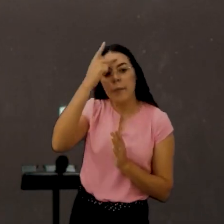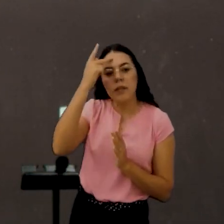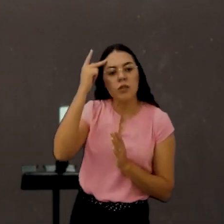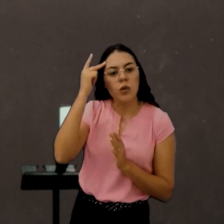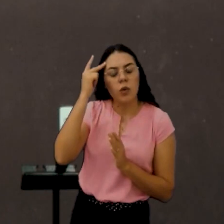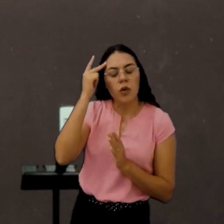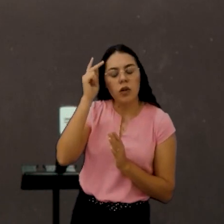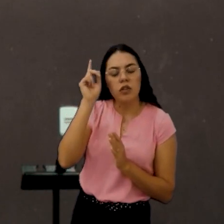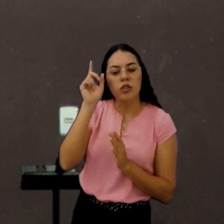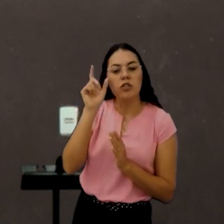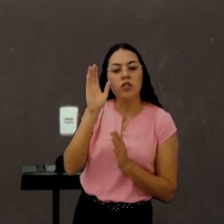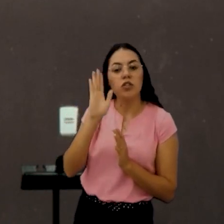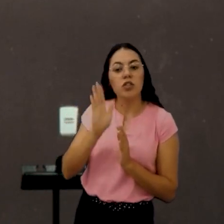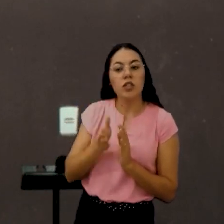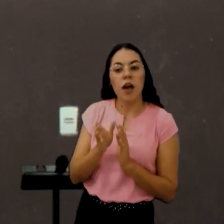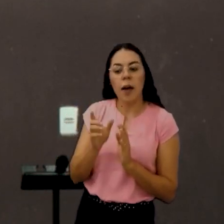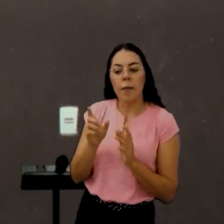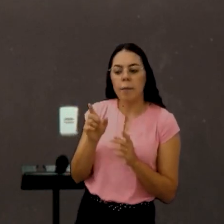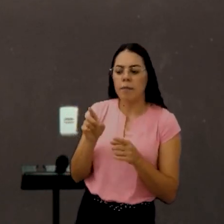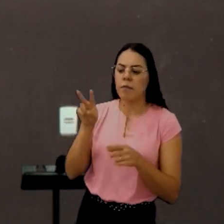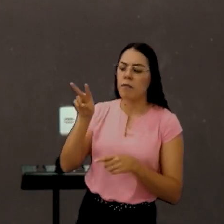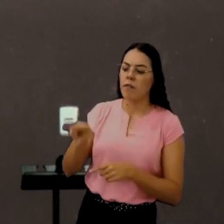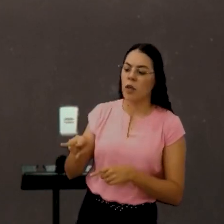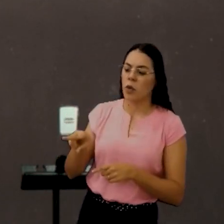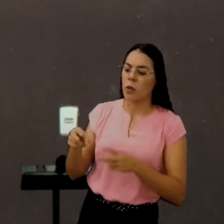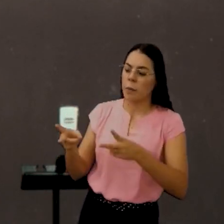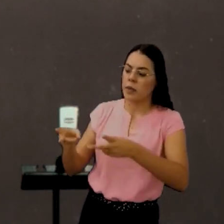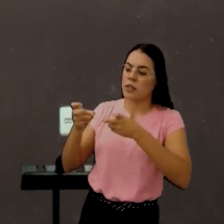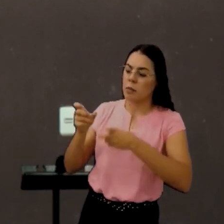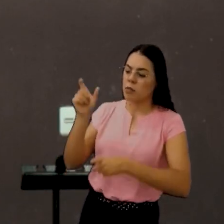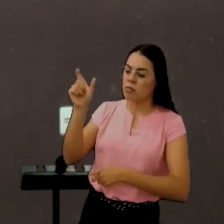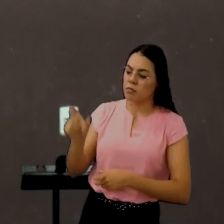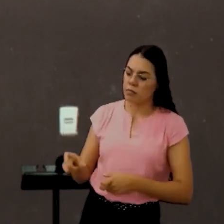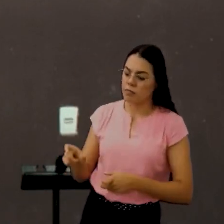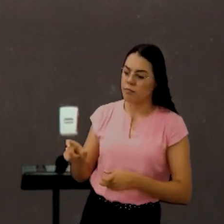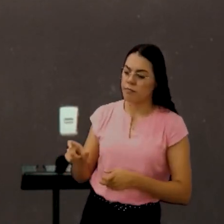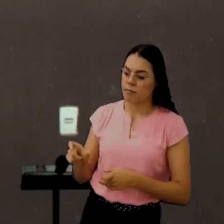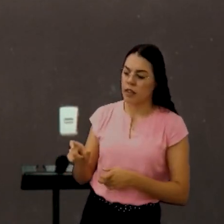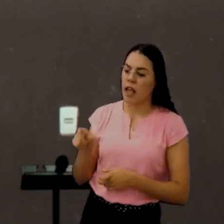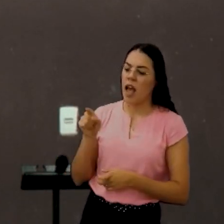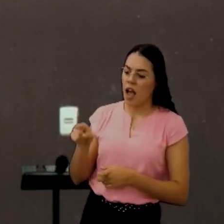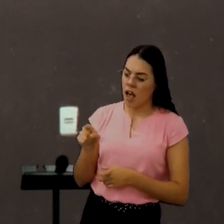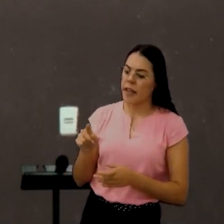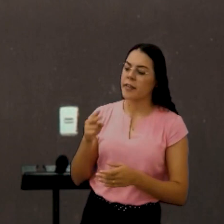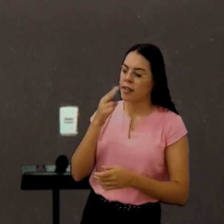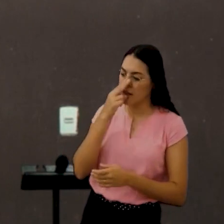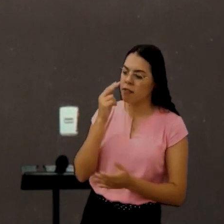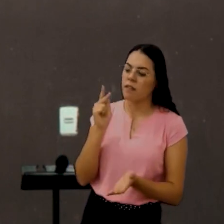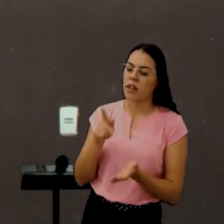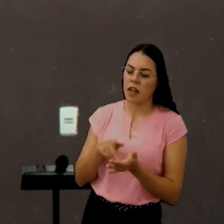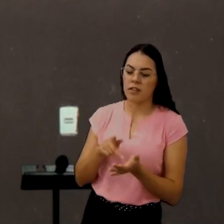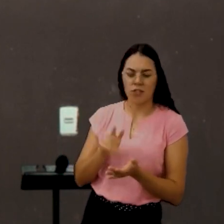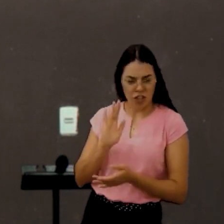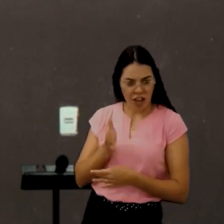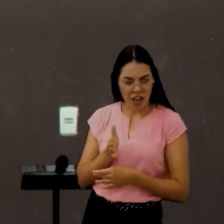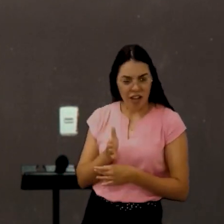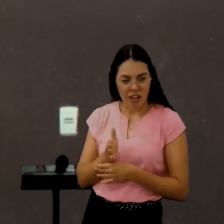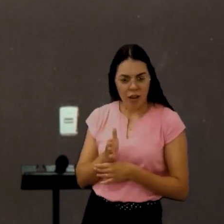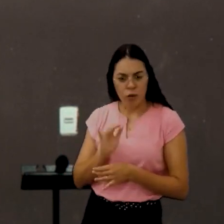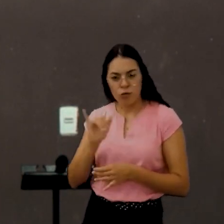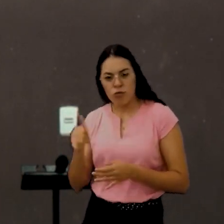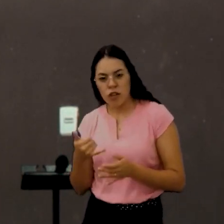você e percebeu em sua atitude que você era um cristão? Sua forma